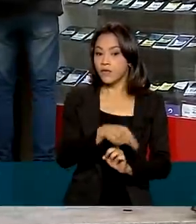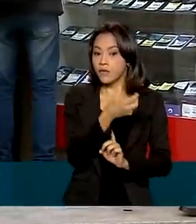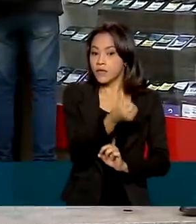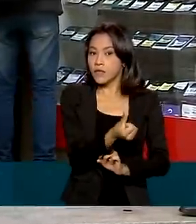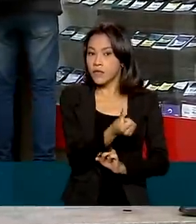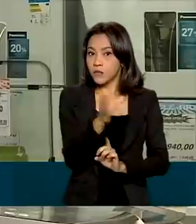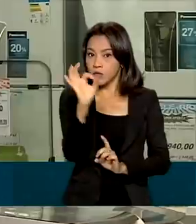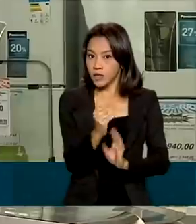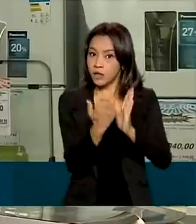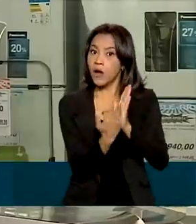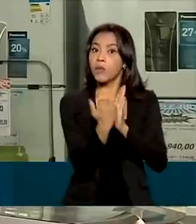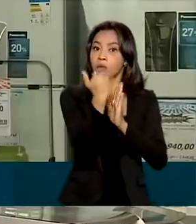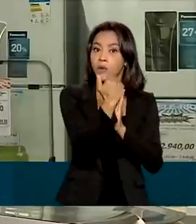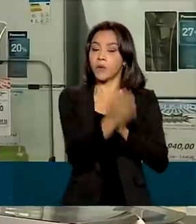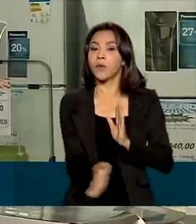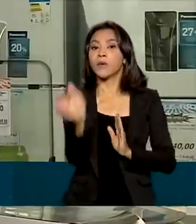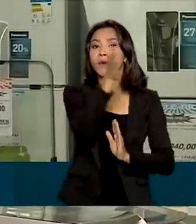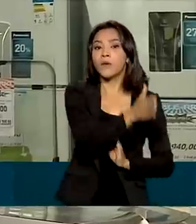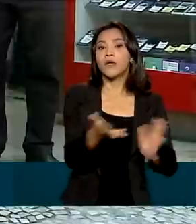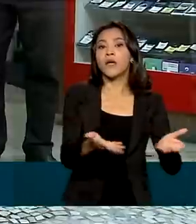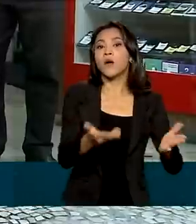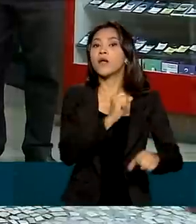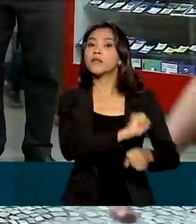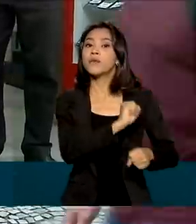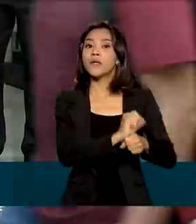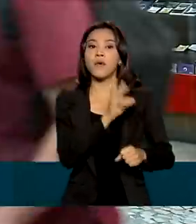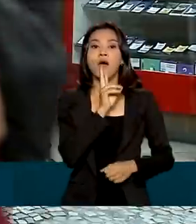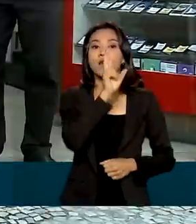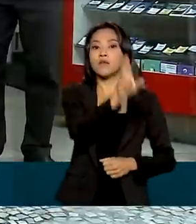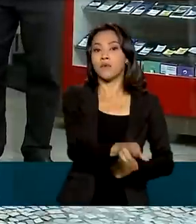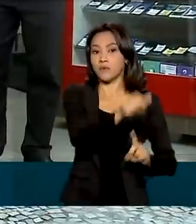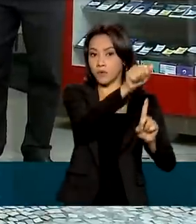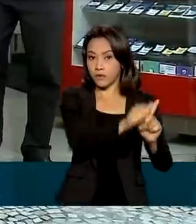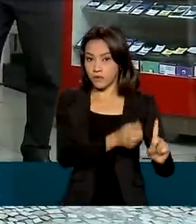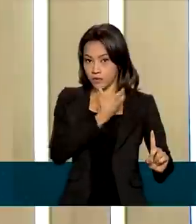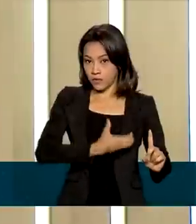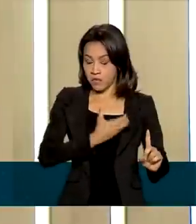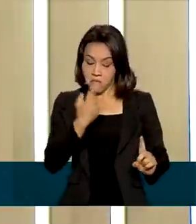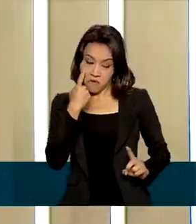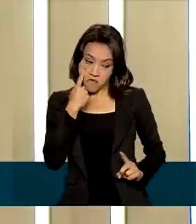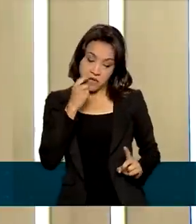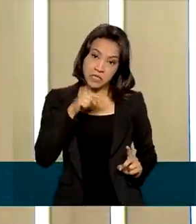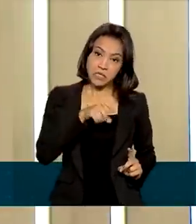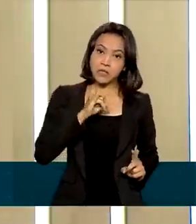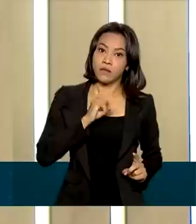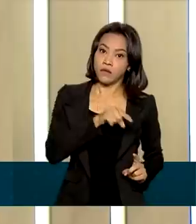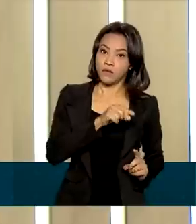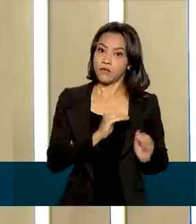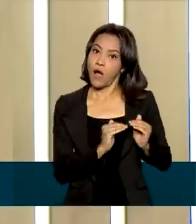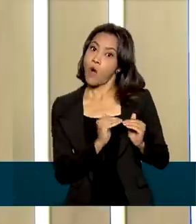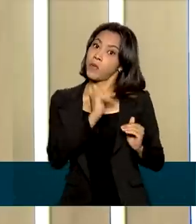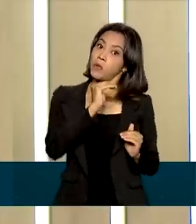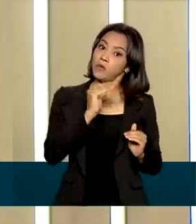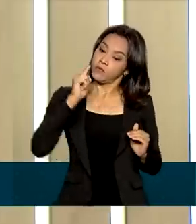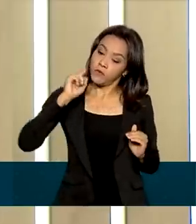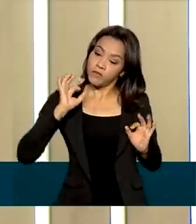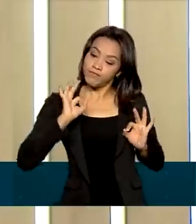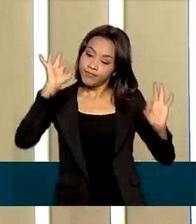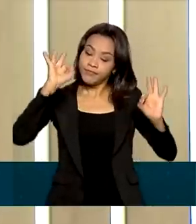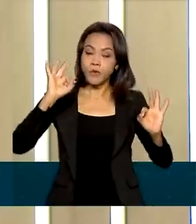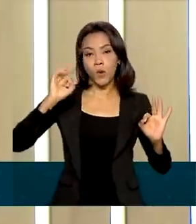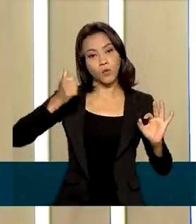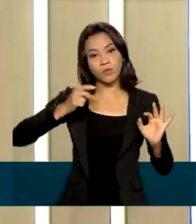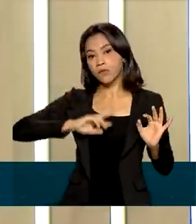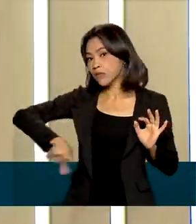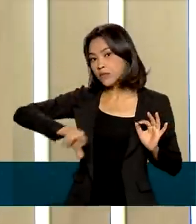cento e então aguardamos agora também a publicação do resultado de Dezembro para ver se essa expectativa de alta se confirma